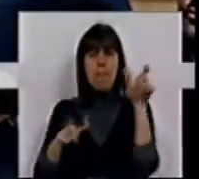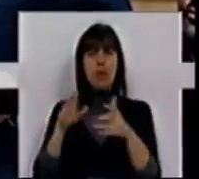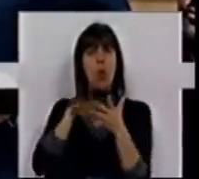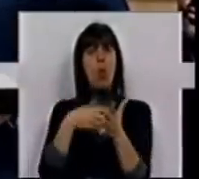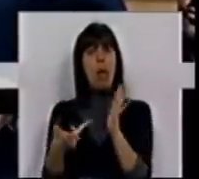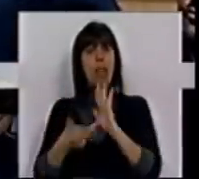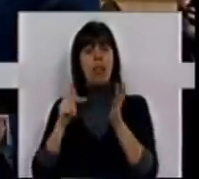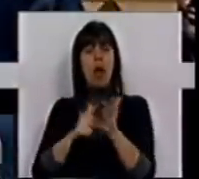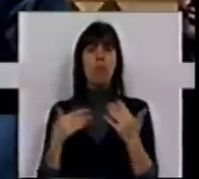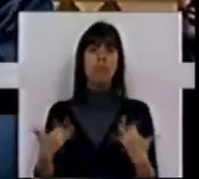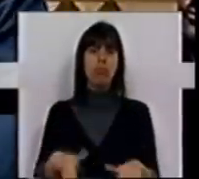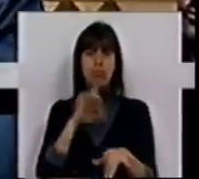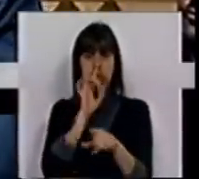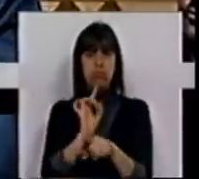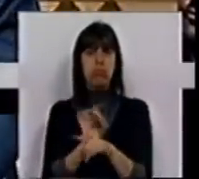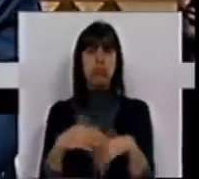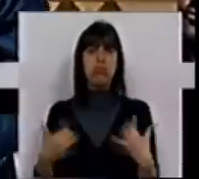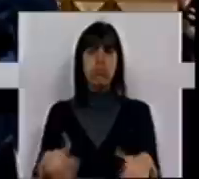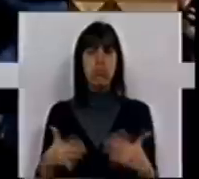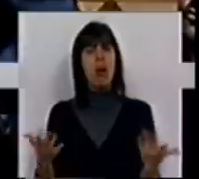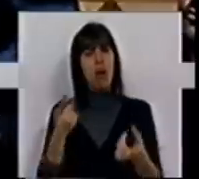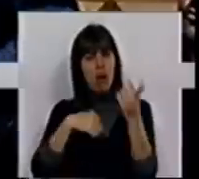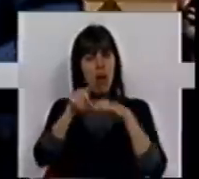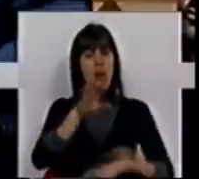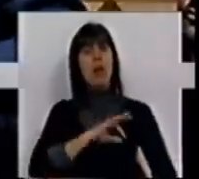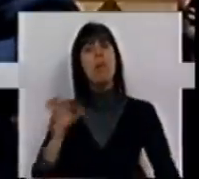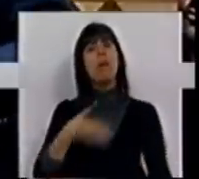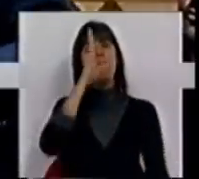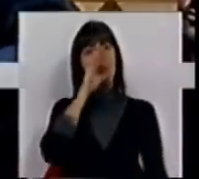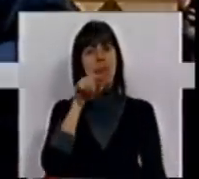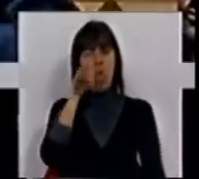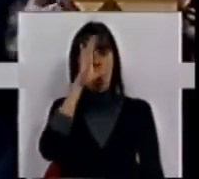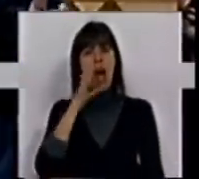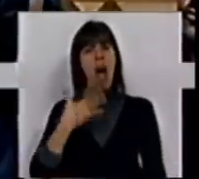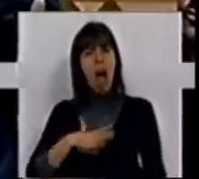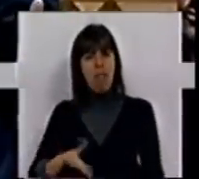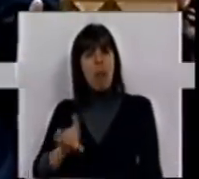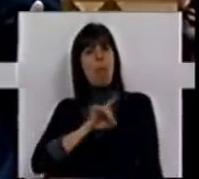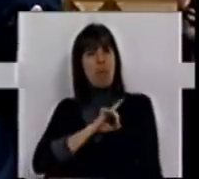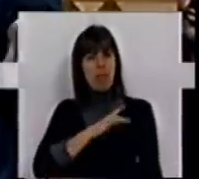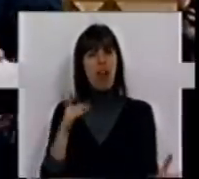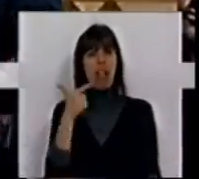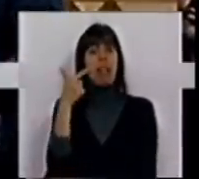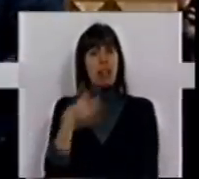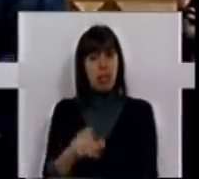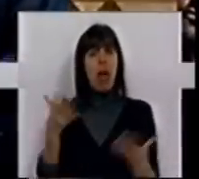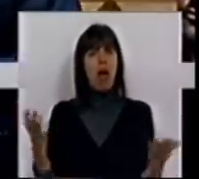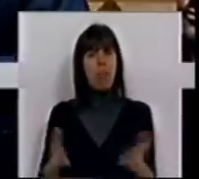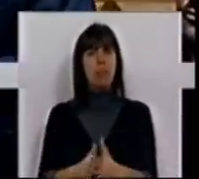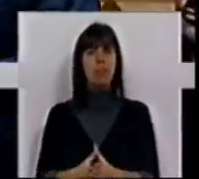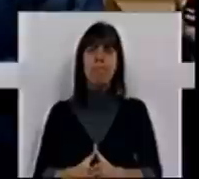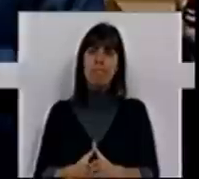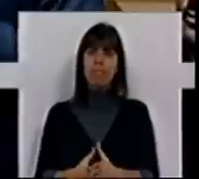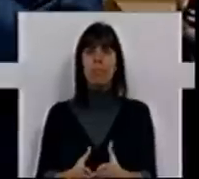dos quadros técnicos. E o Sr. Primeiro-Ministro, este governo quer privatizar a TAP. E